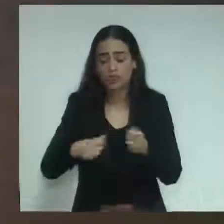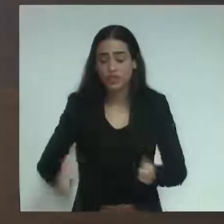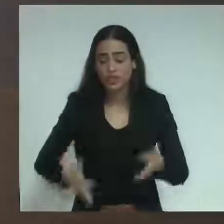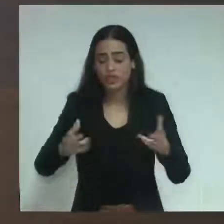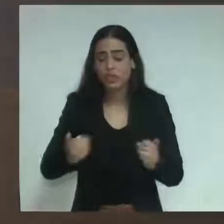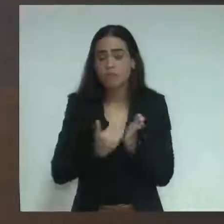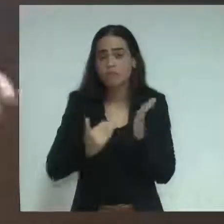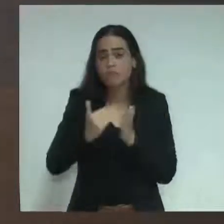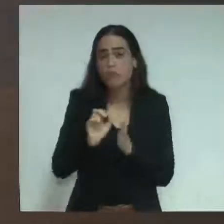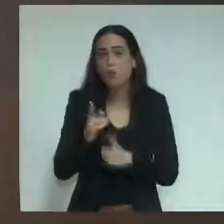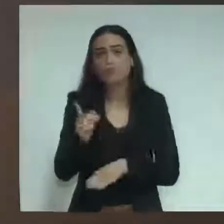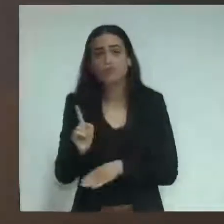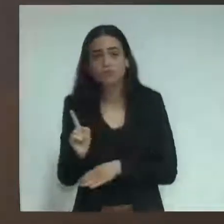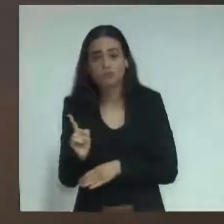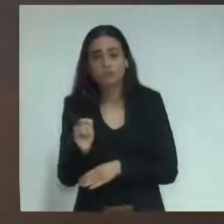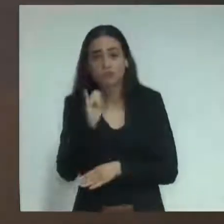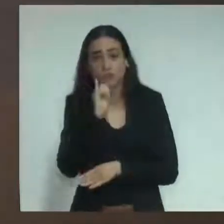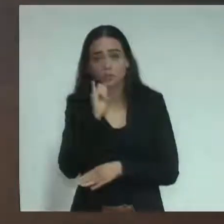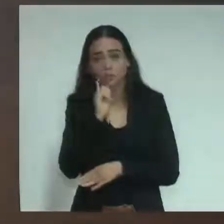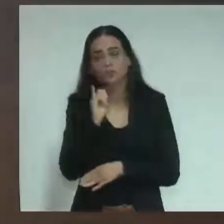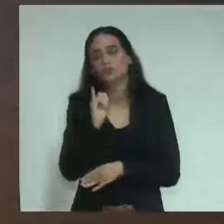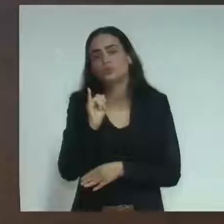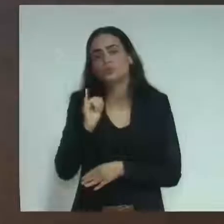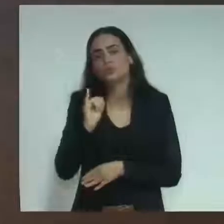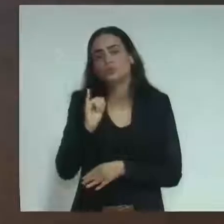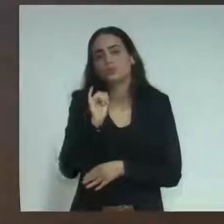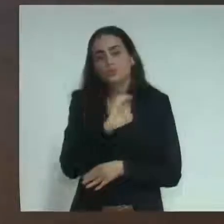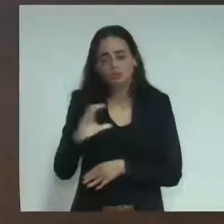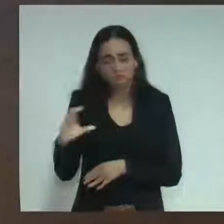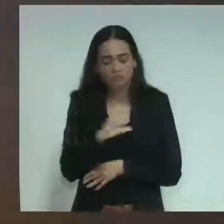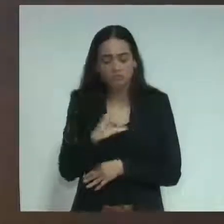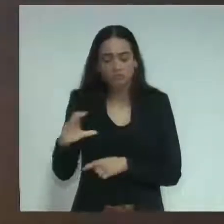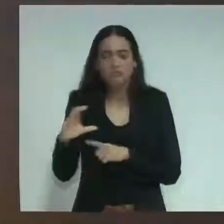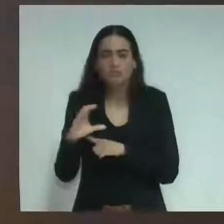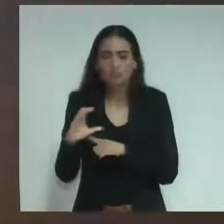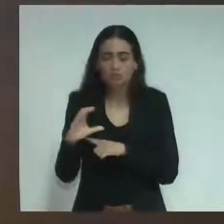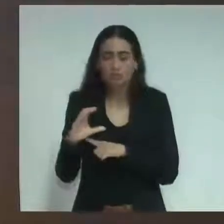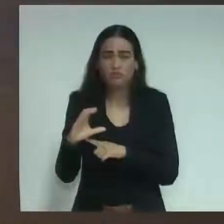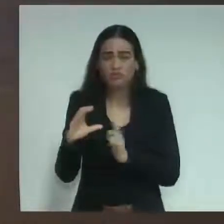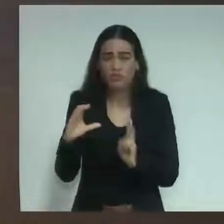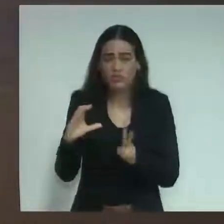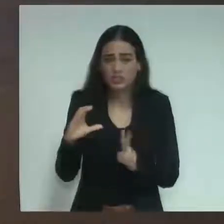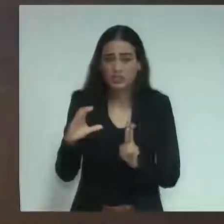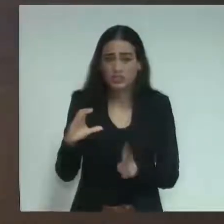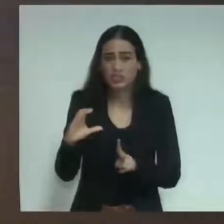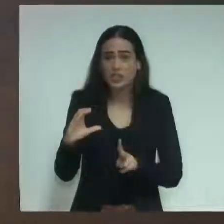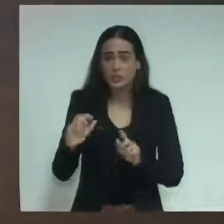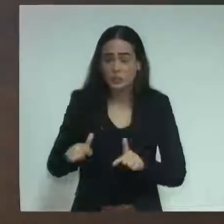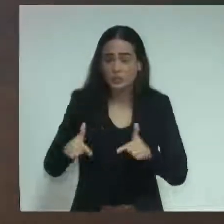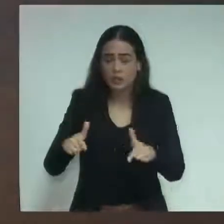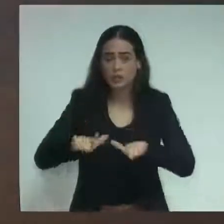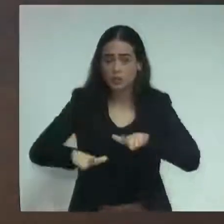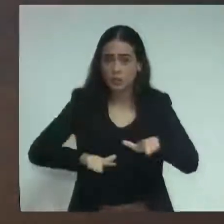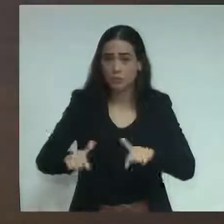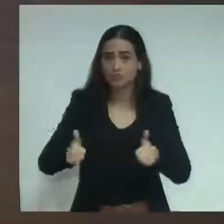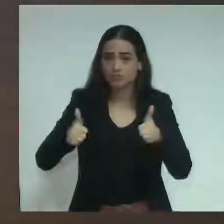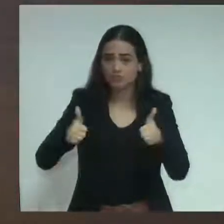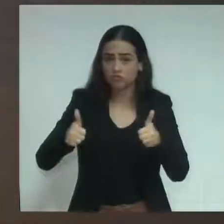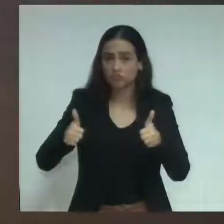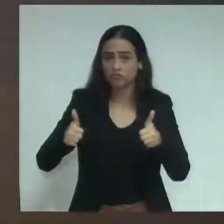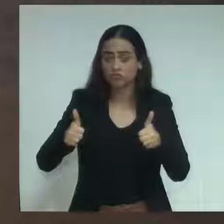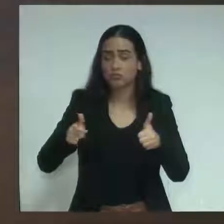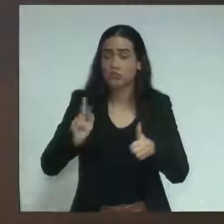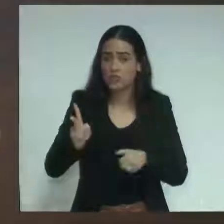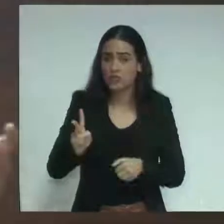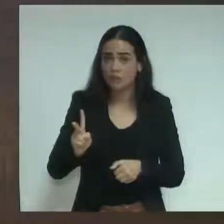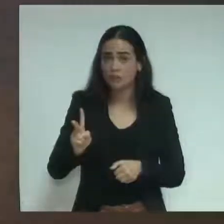Todos os cargos de confiança que foram colocados têm atuado como deveriam para trazer um benefício para a prefeitura? Para a